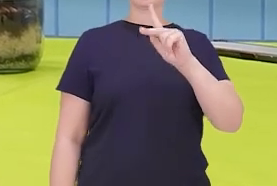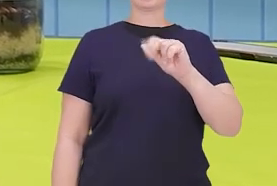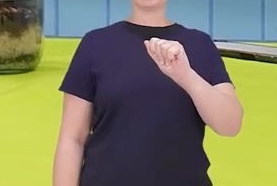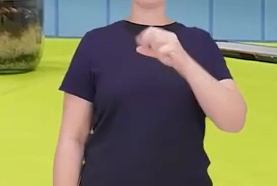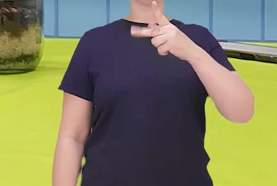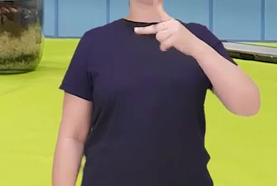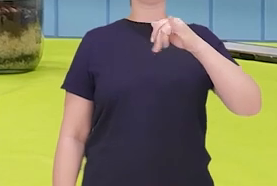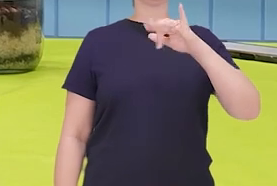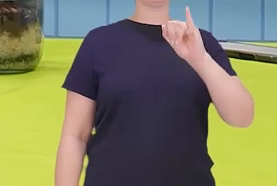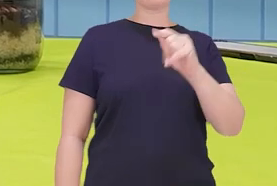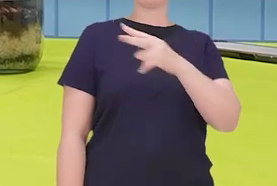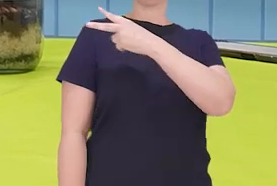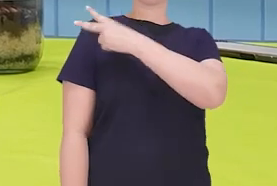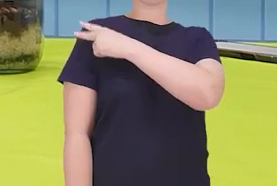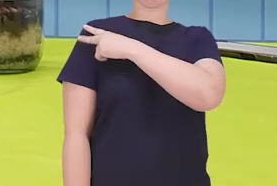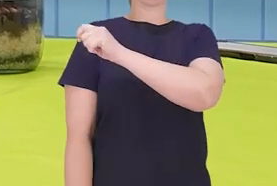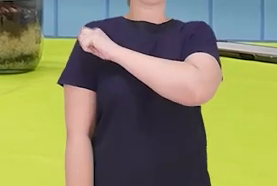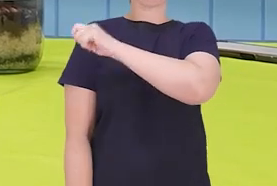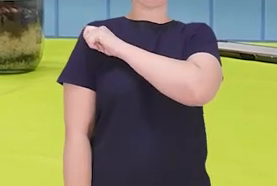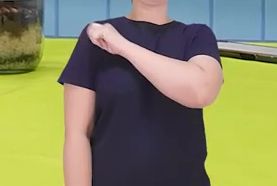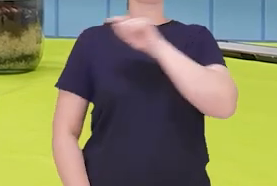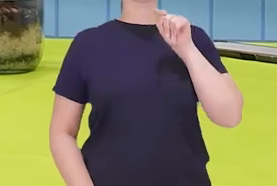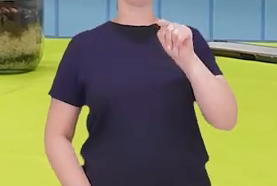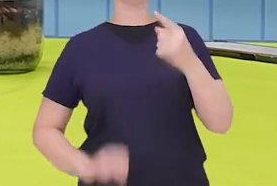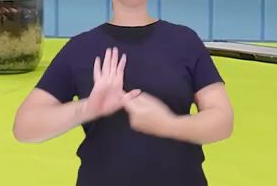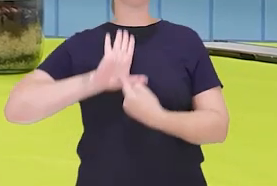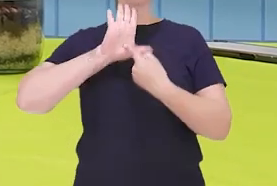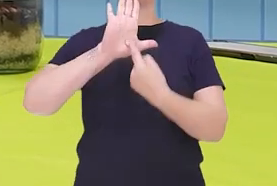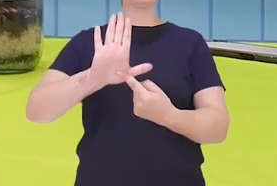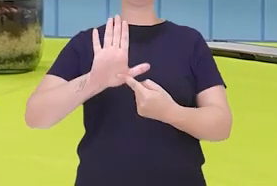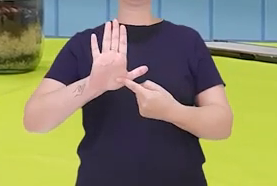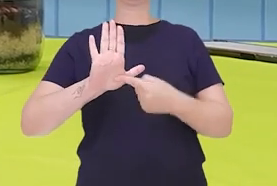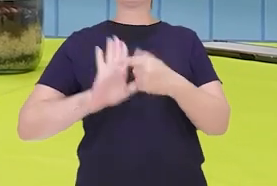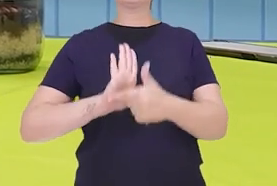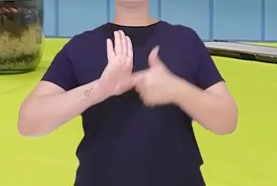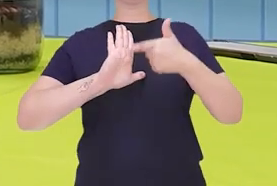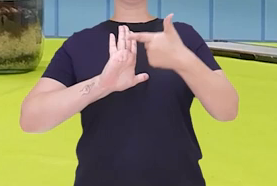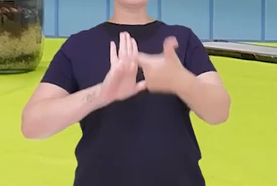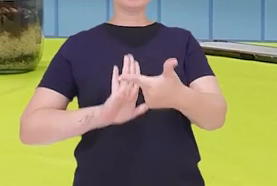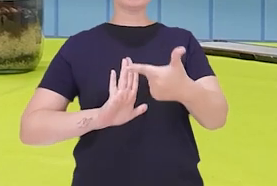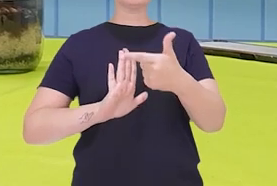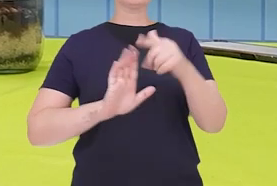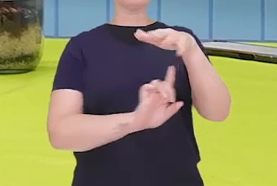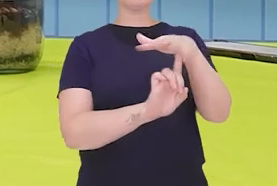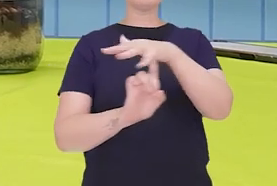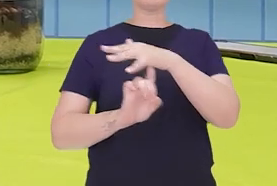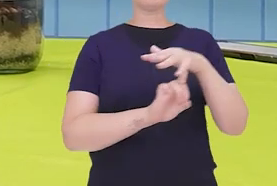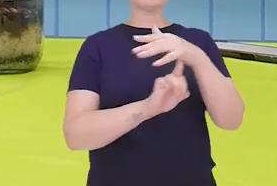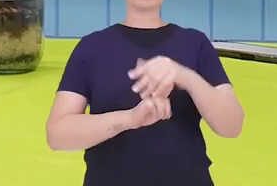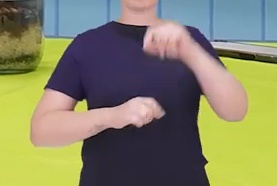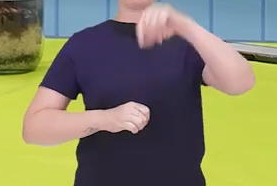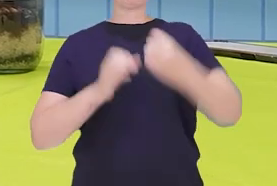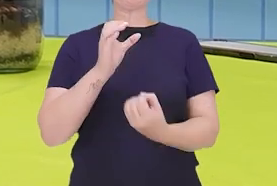Ensino Fundamental 1 e suas professoras. Esse trabalho foi apresentado na 2ª Feira de Iniciação Científica promovida aqui